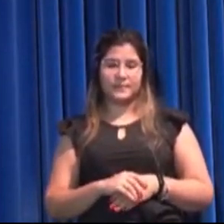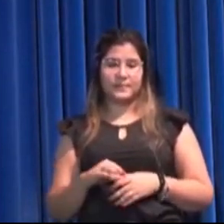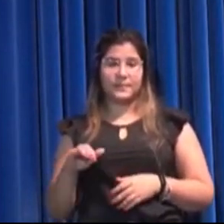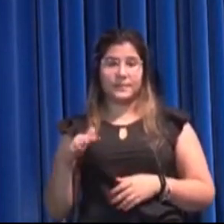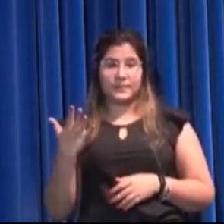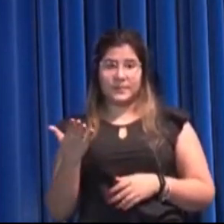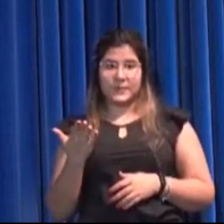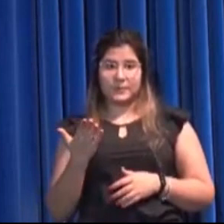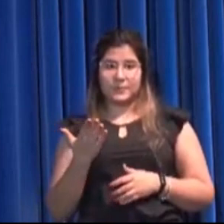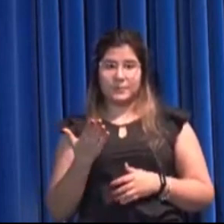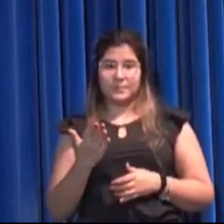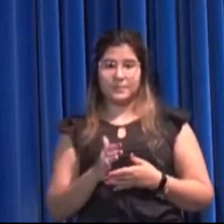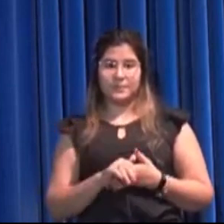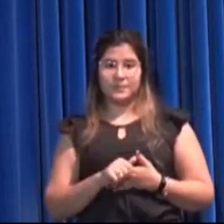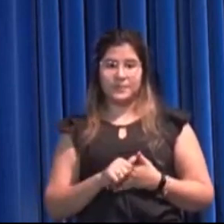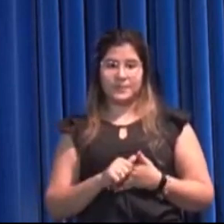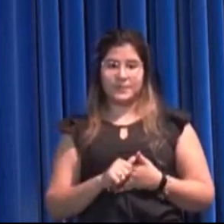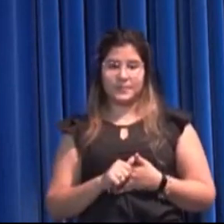Então,